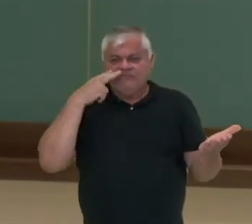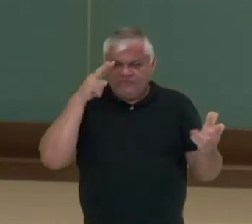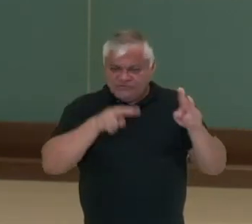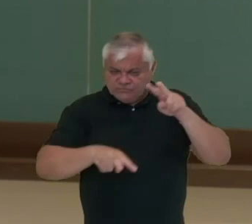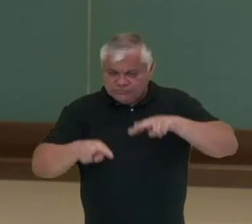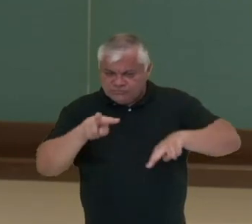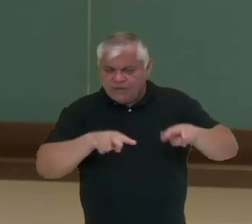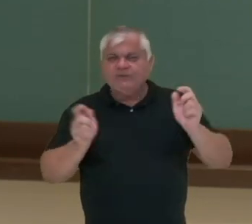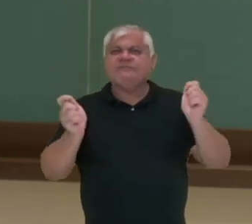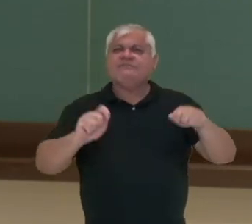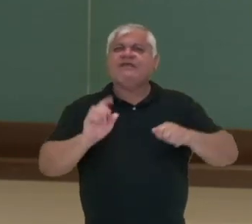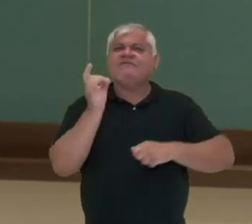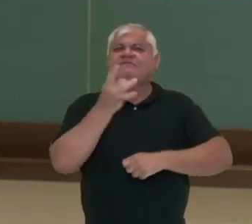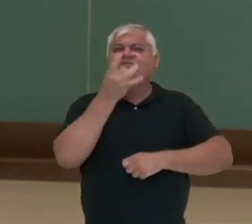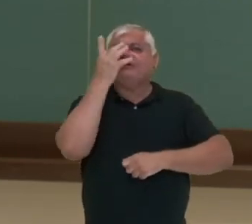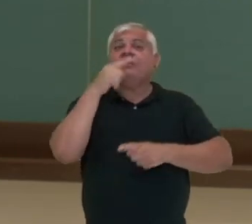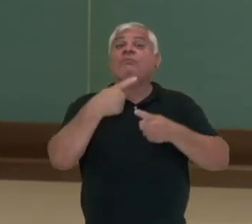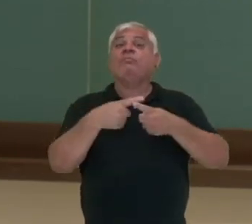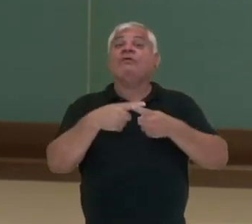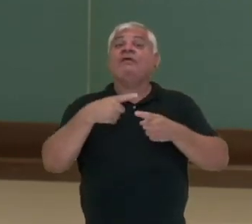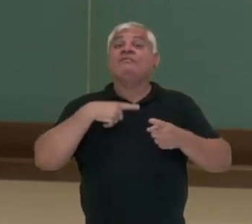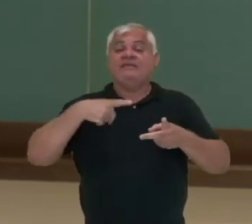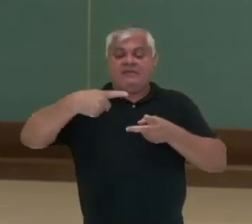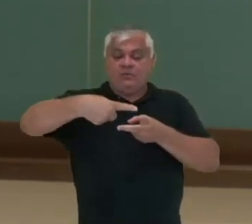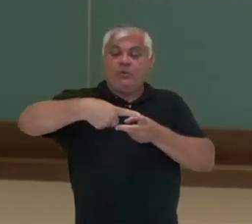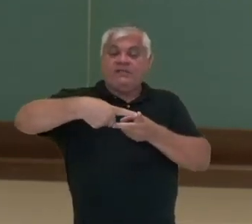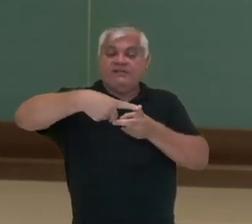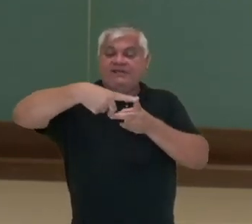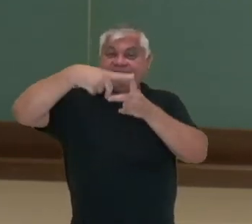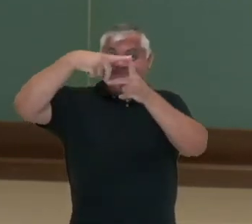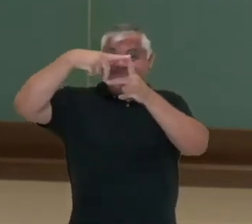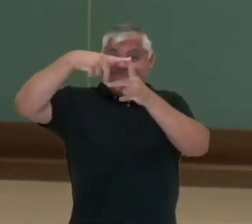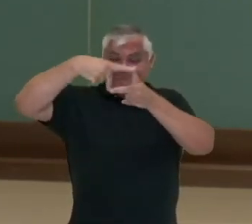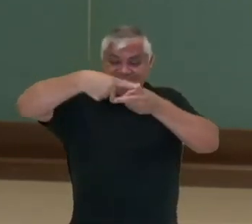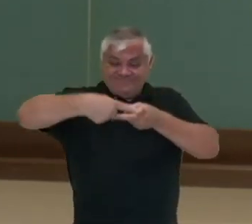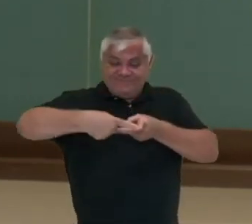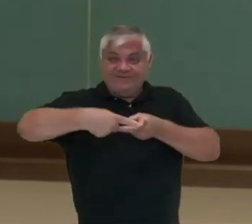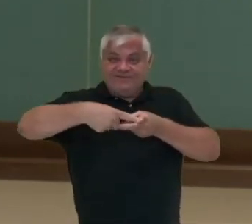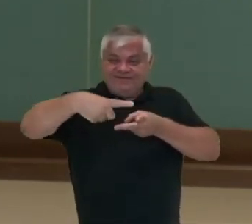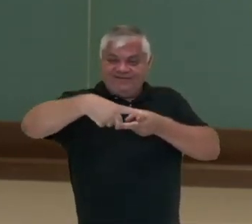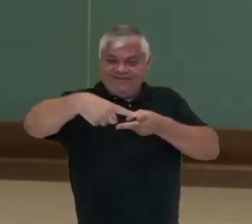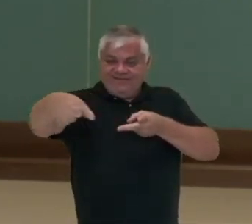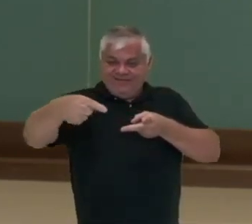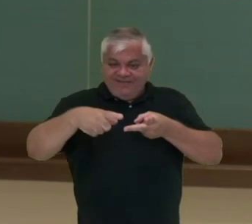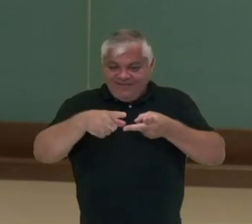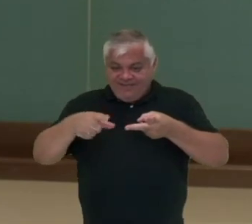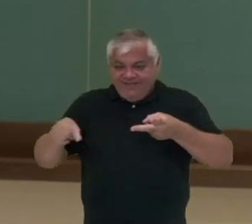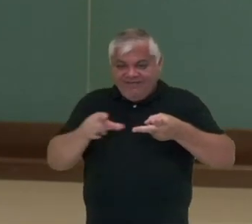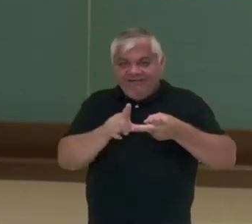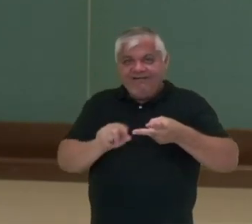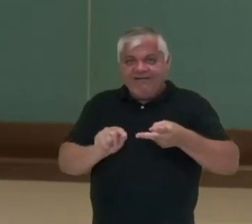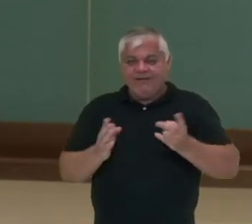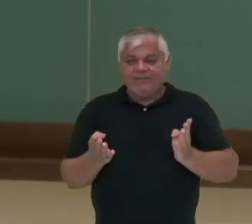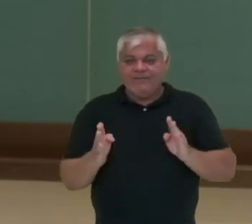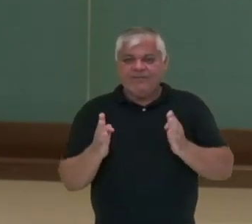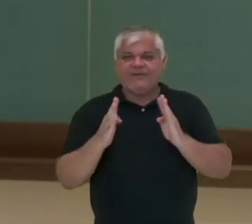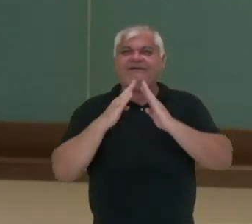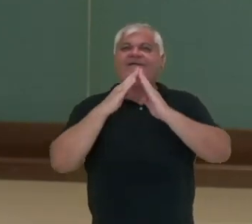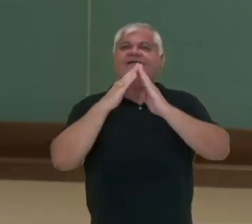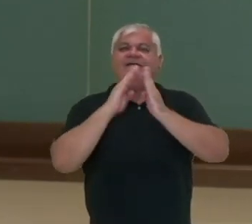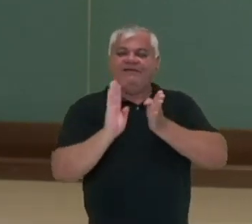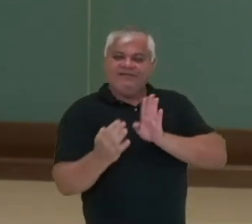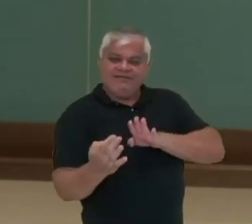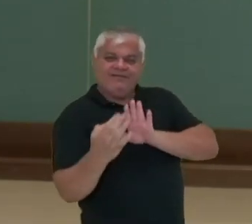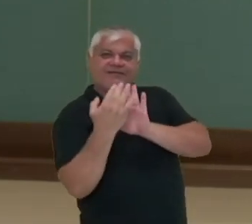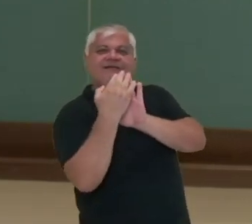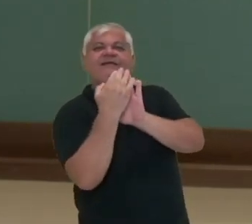visual, tá? Porque se eu tenho uma pirâmide que a base é um quadrado, de cada arestazinha aqui irá sair um